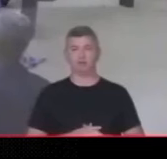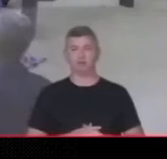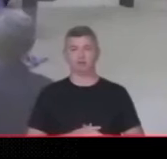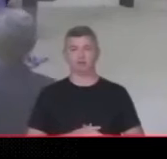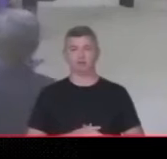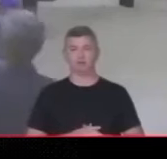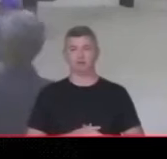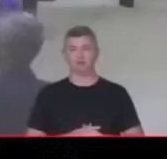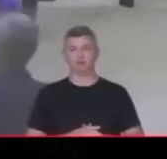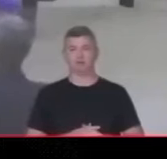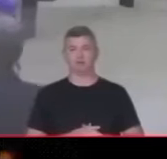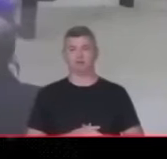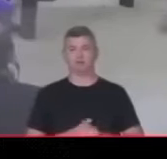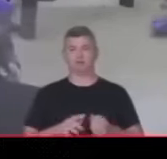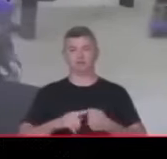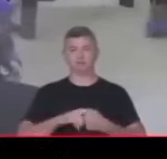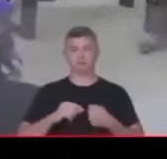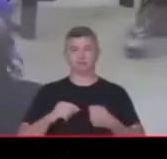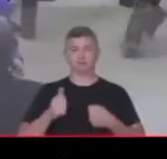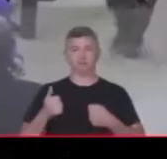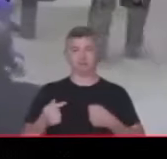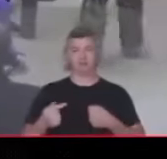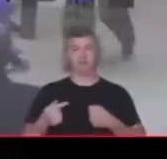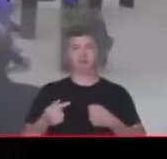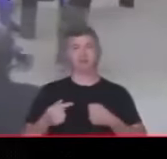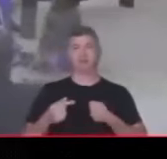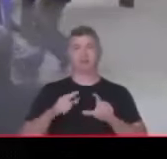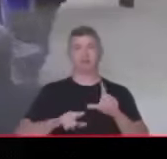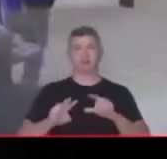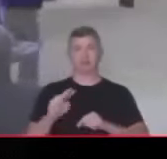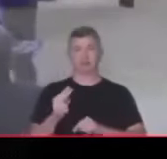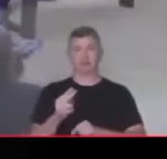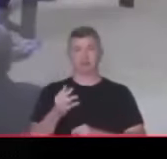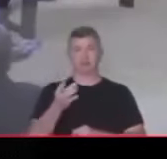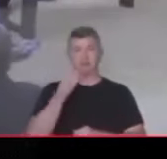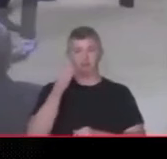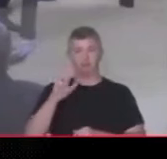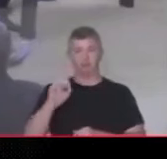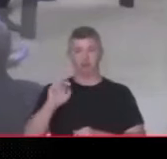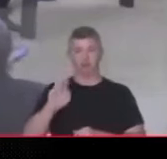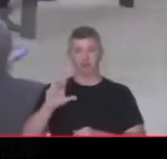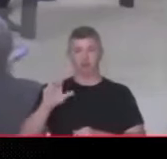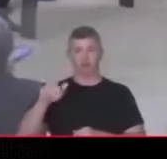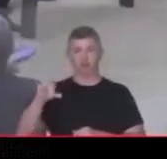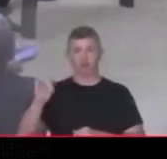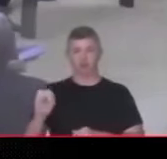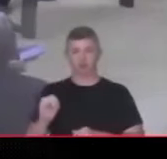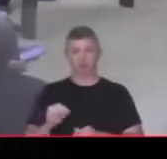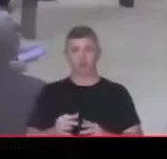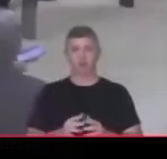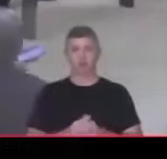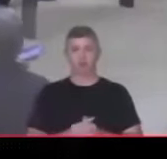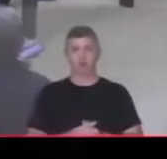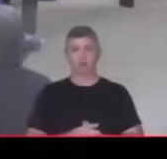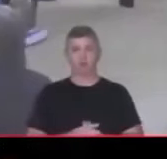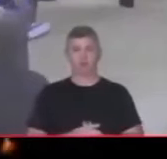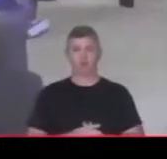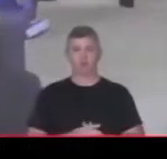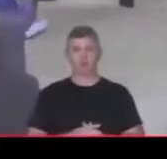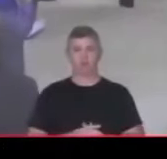ordem. Artigo 17, deputado, artigo 17 pelo deputado Orlando Silva. Olha o cara mostrando, olha ele